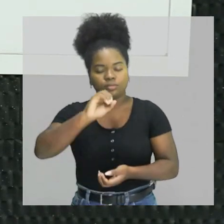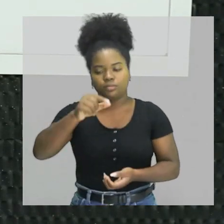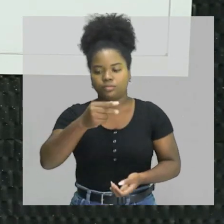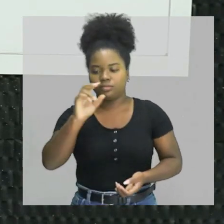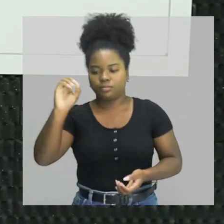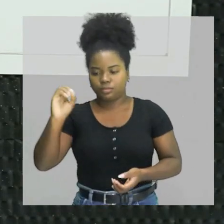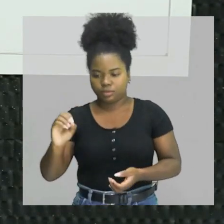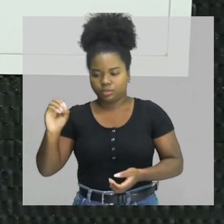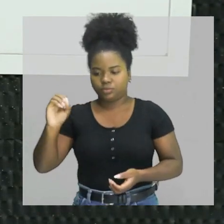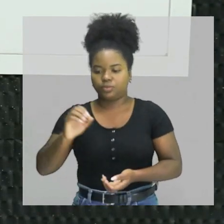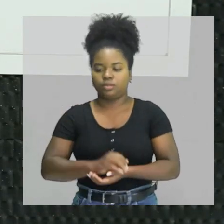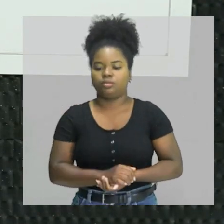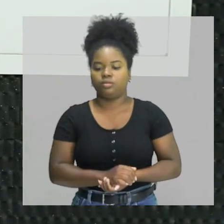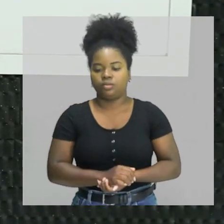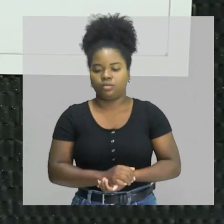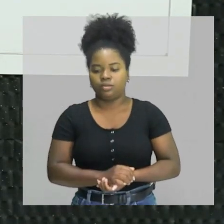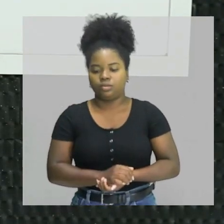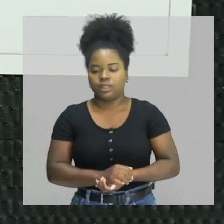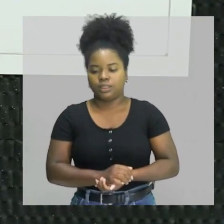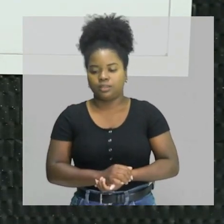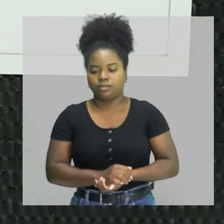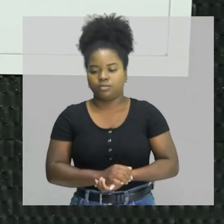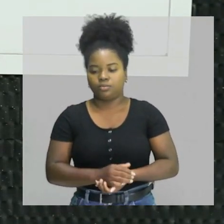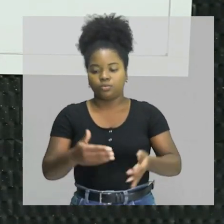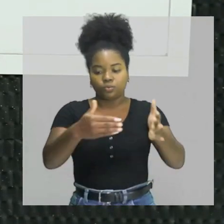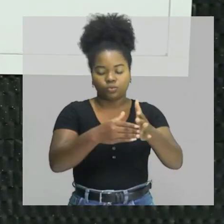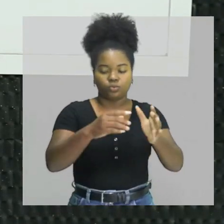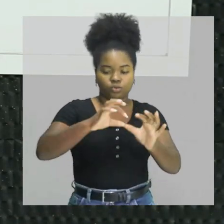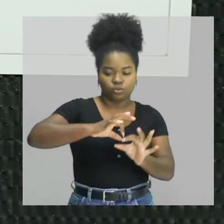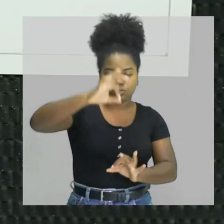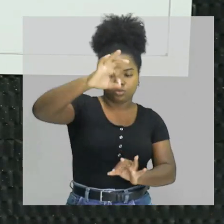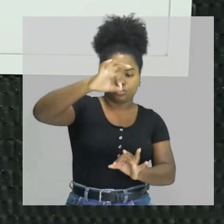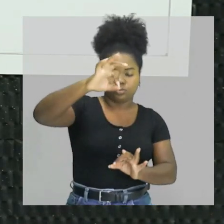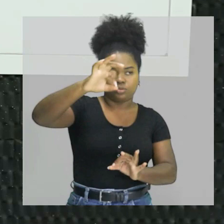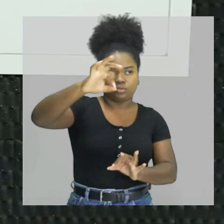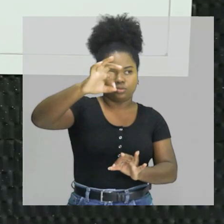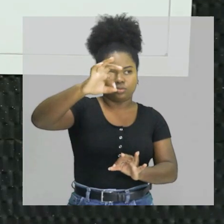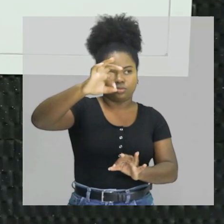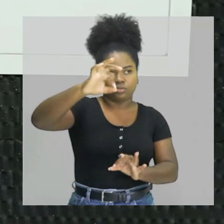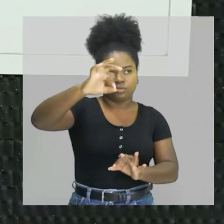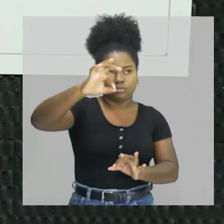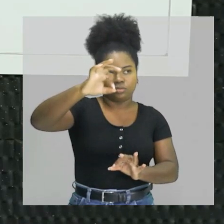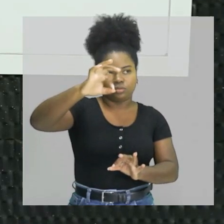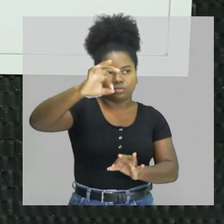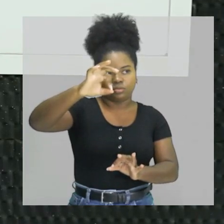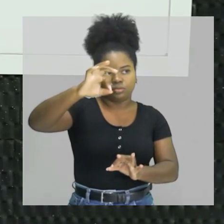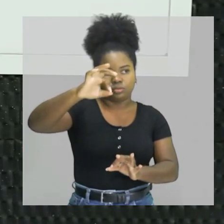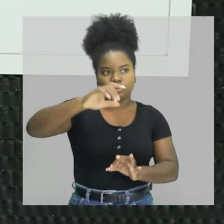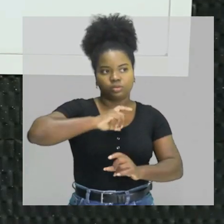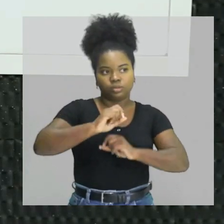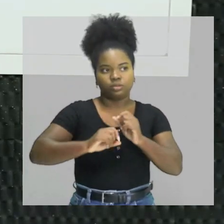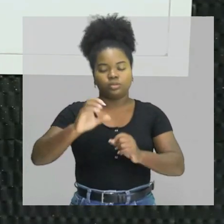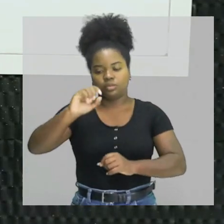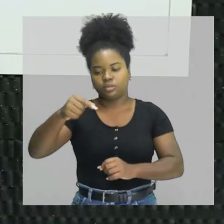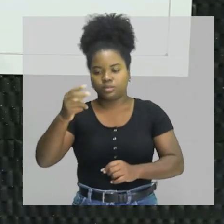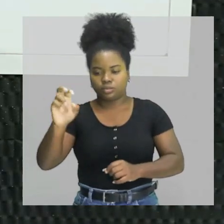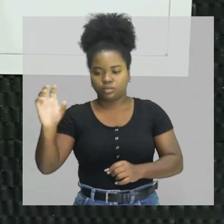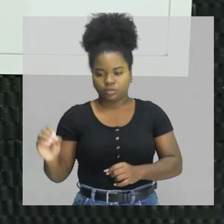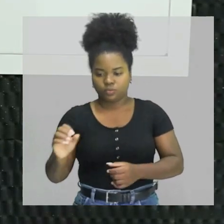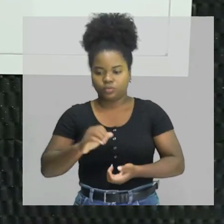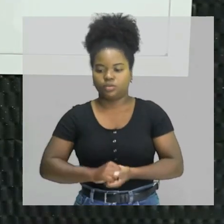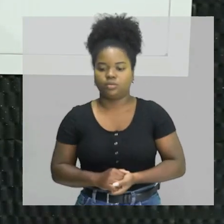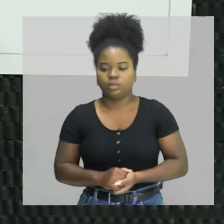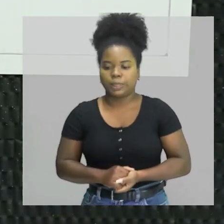0,50 metros lá do último duto para o viaduto. Tá? 0,50. E ele falou